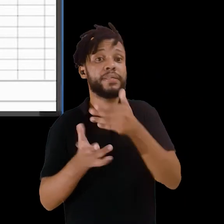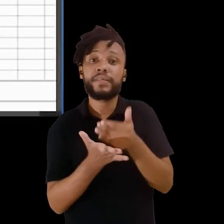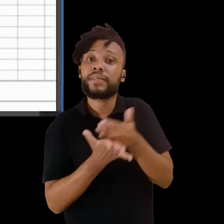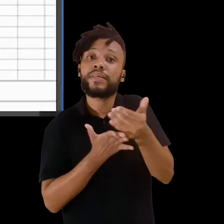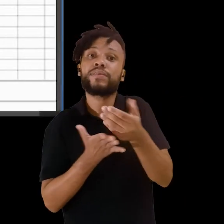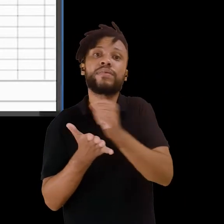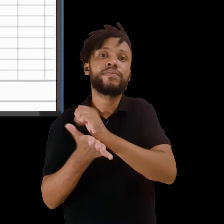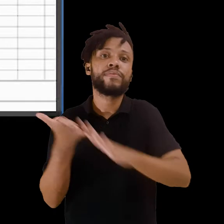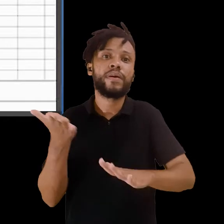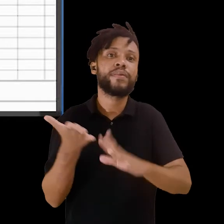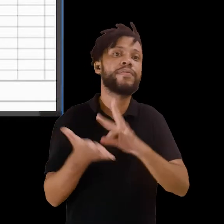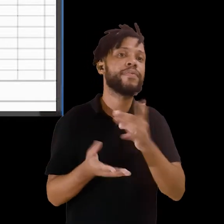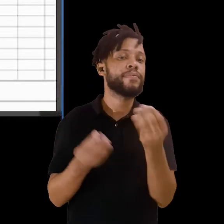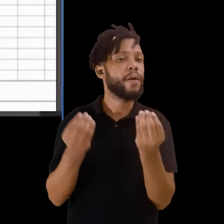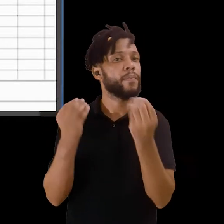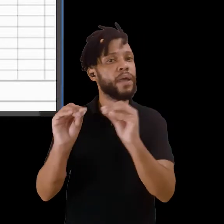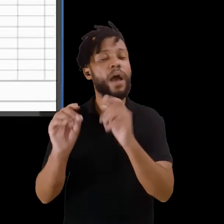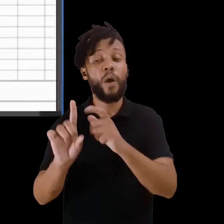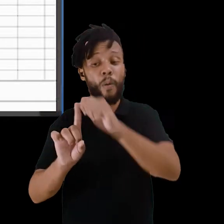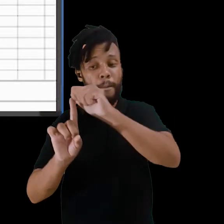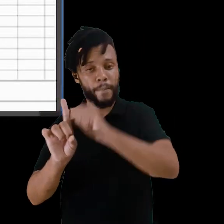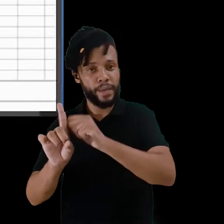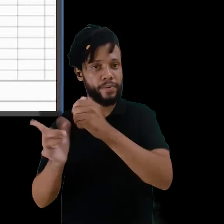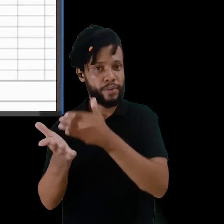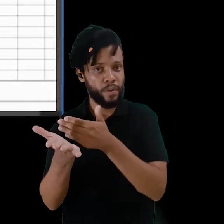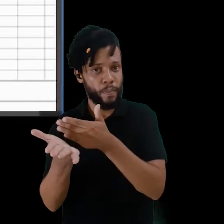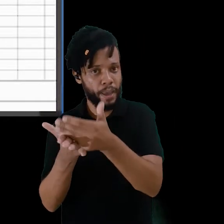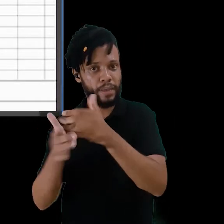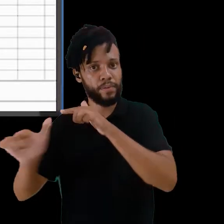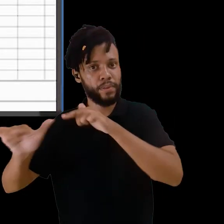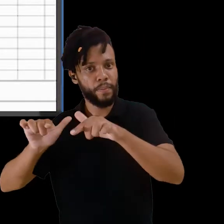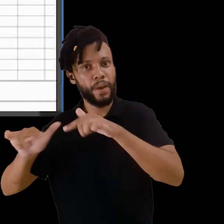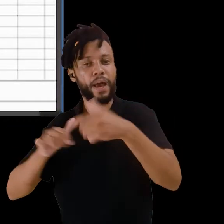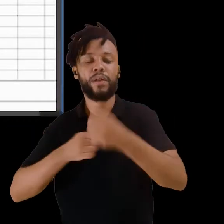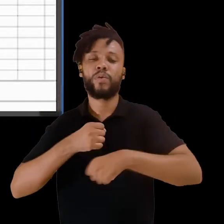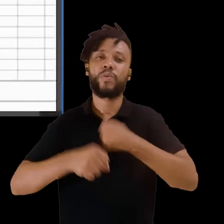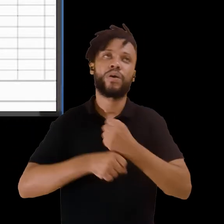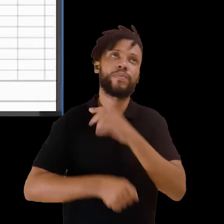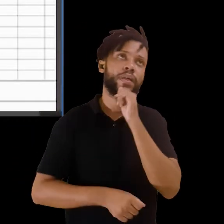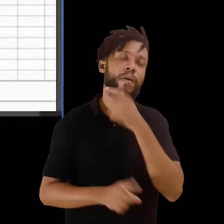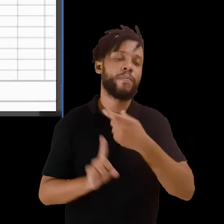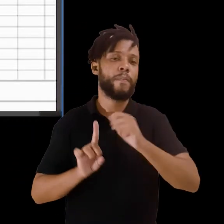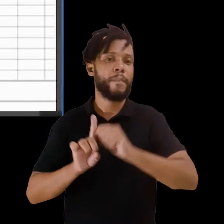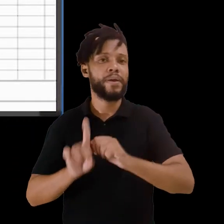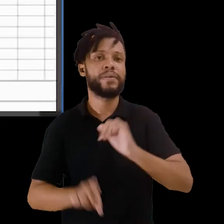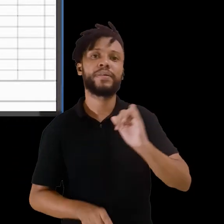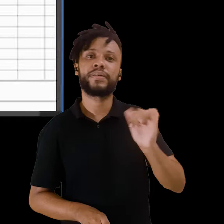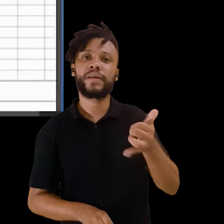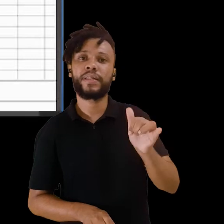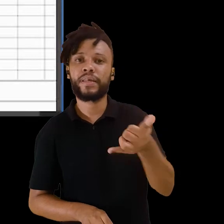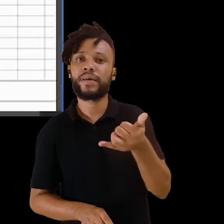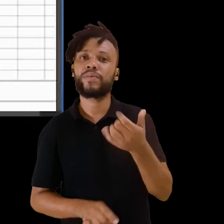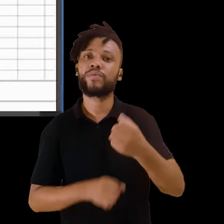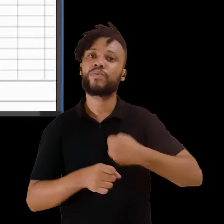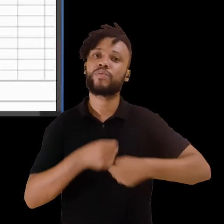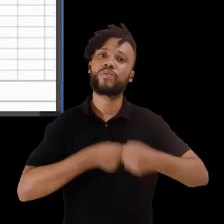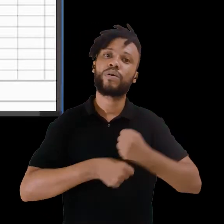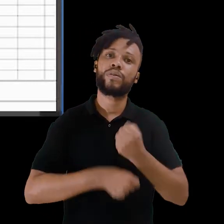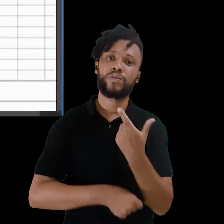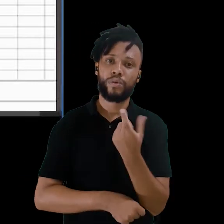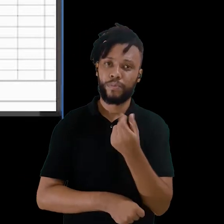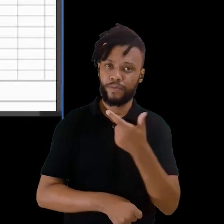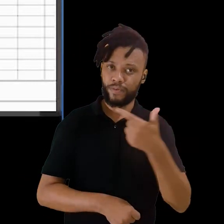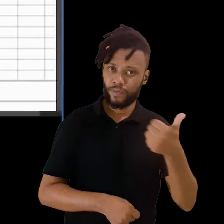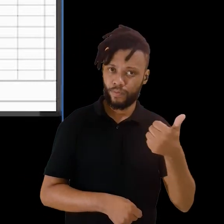das atividades, você vai botar em que mês você começa e o ano, no caso, janeiro de 2021, e aí você segue